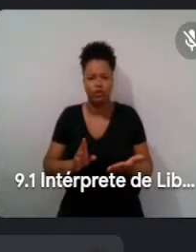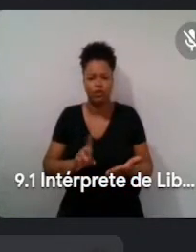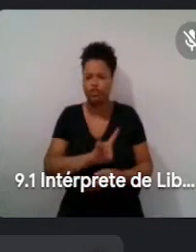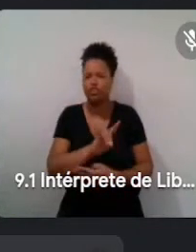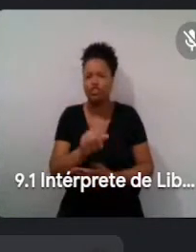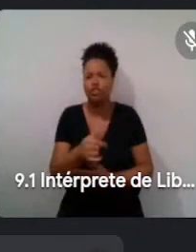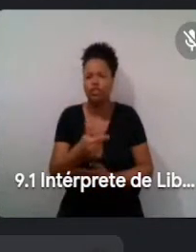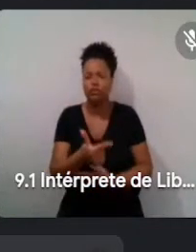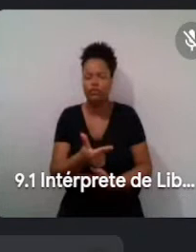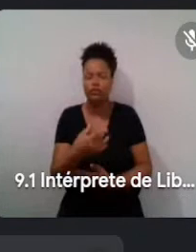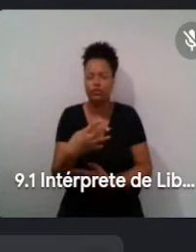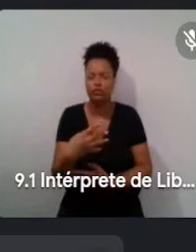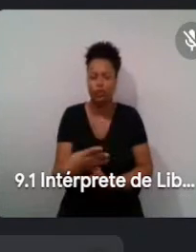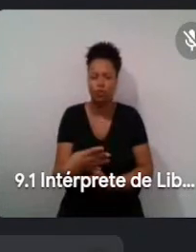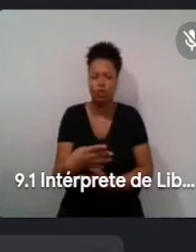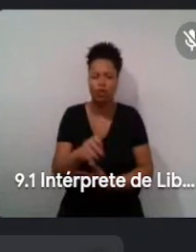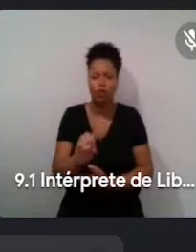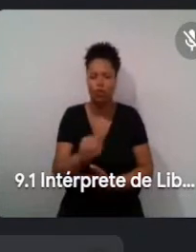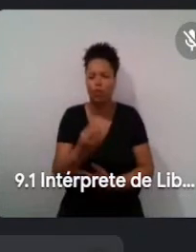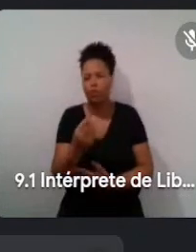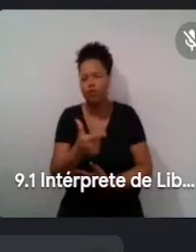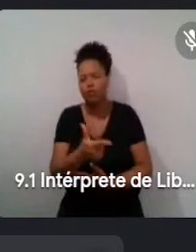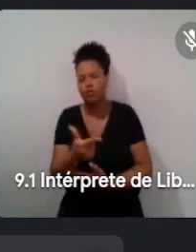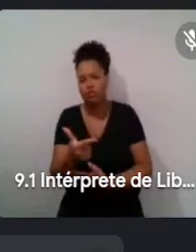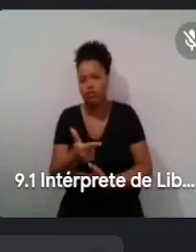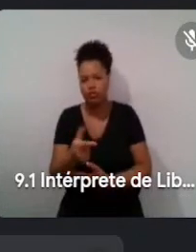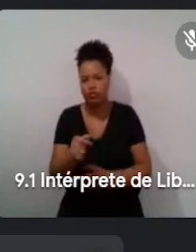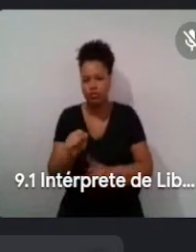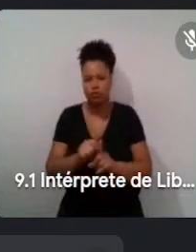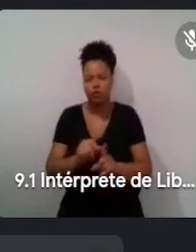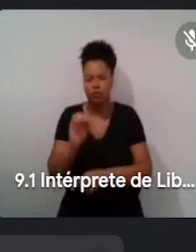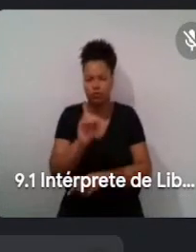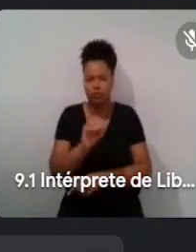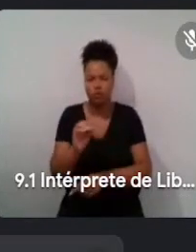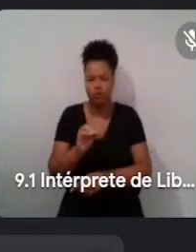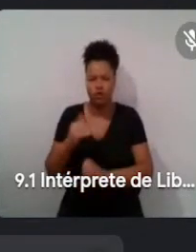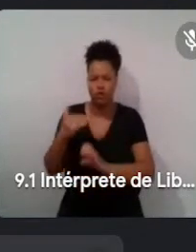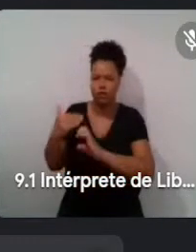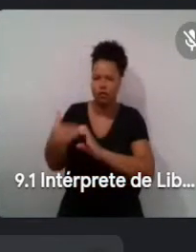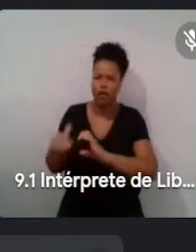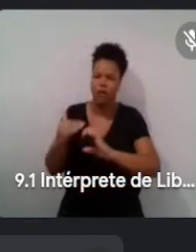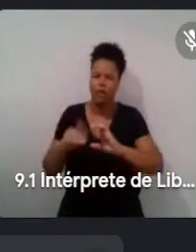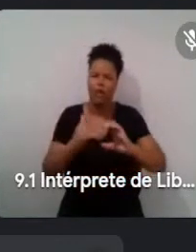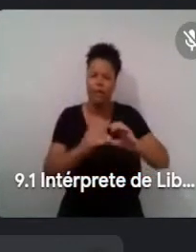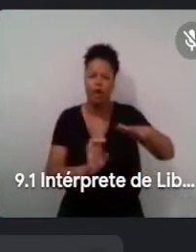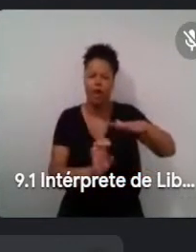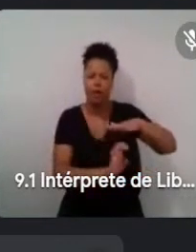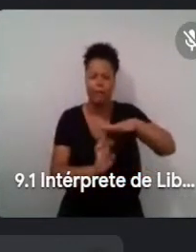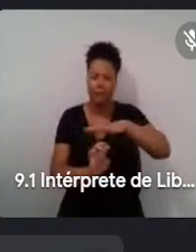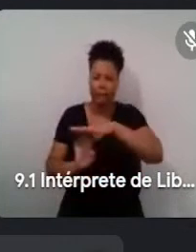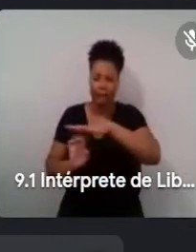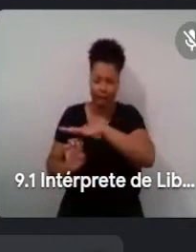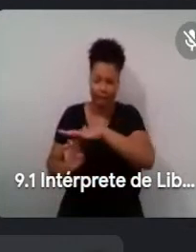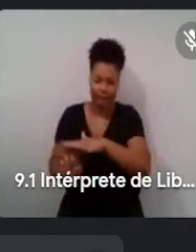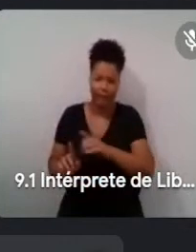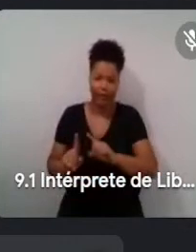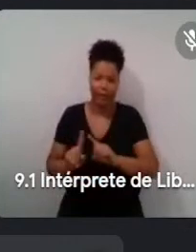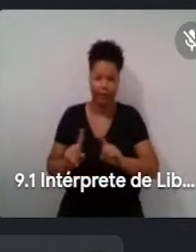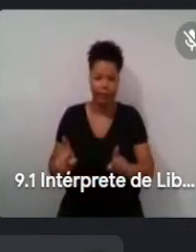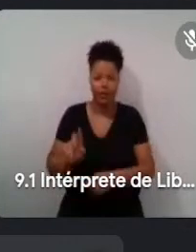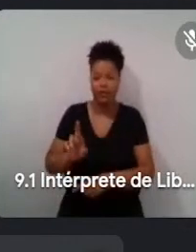outubro, ela encaminhou para os e-mails das emissoras, só que a Rede